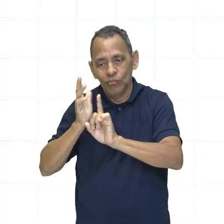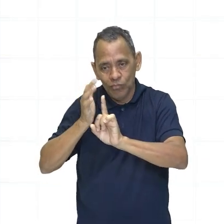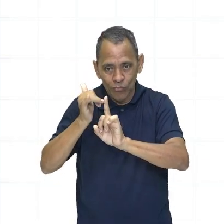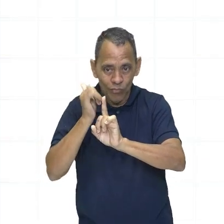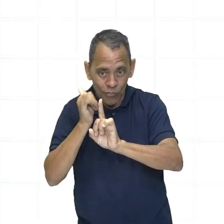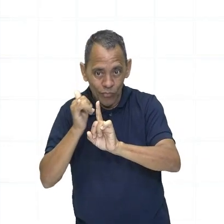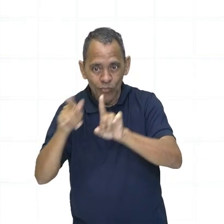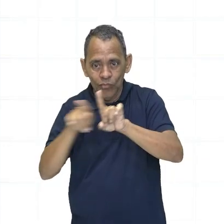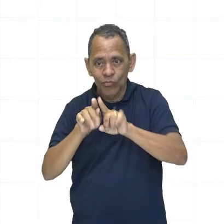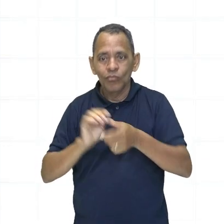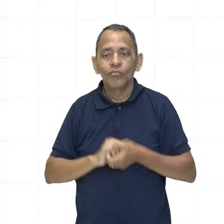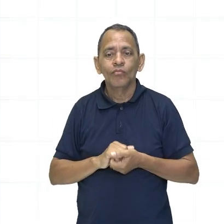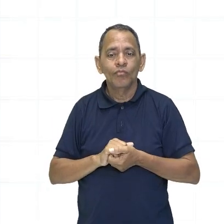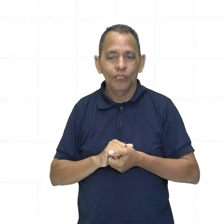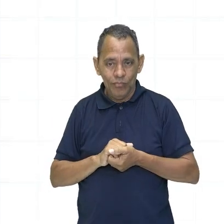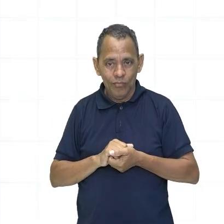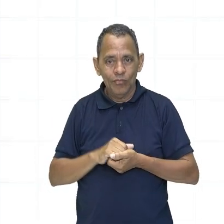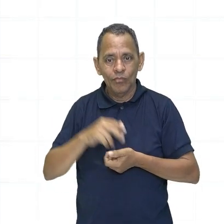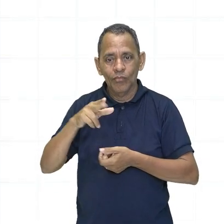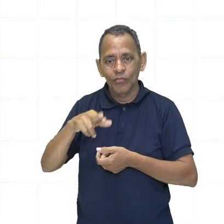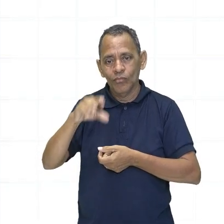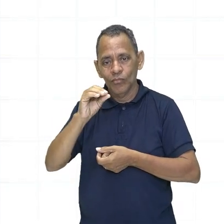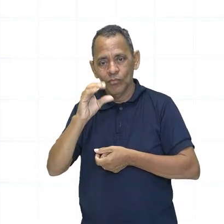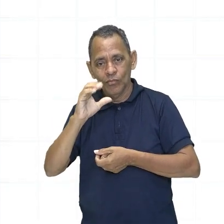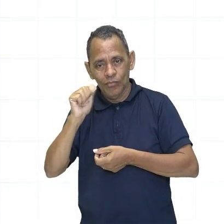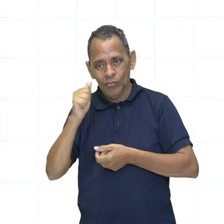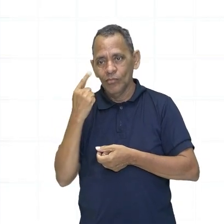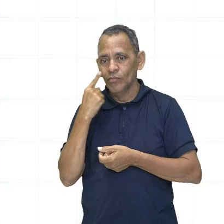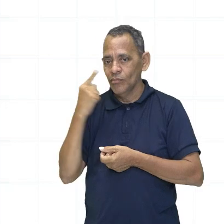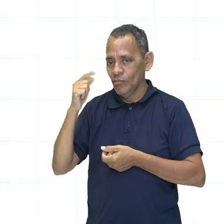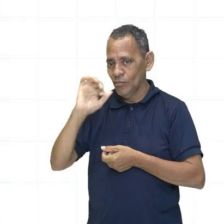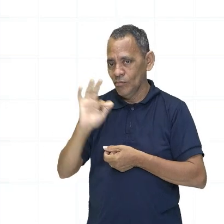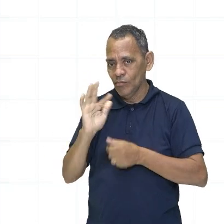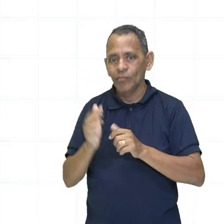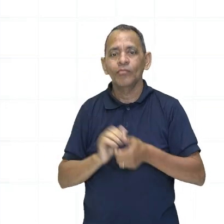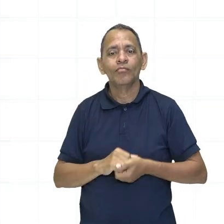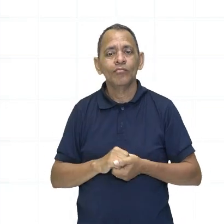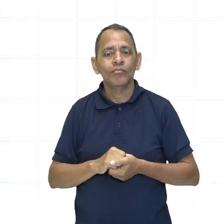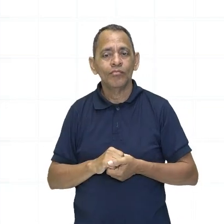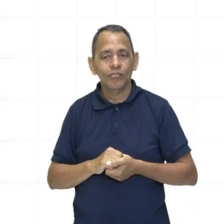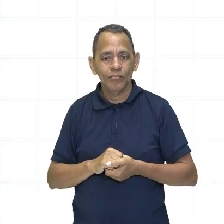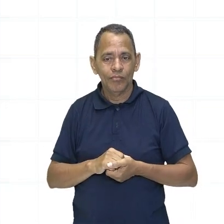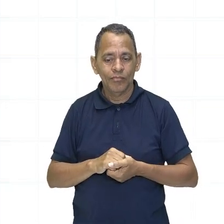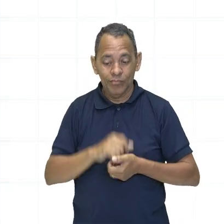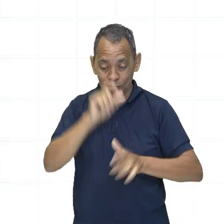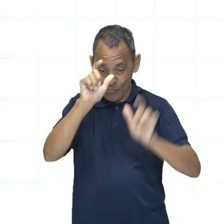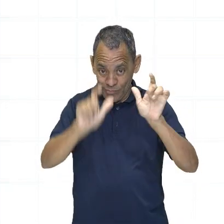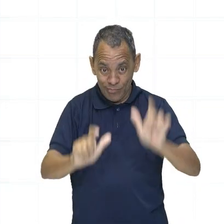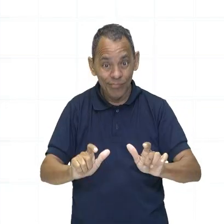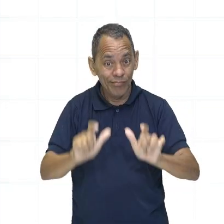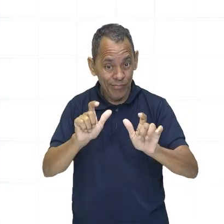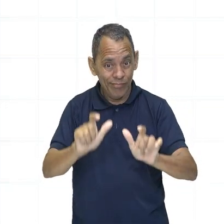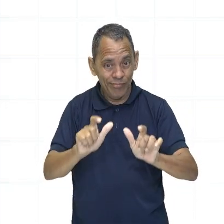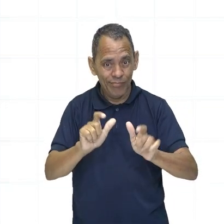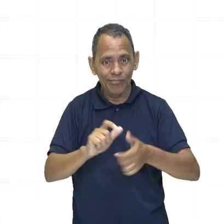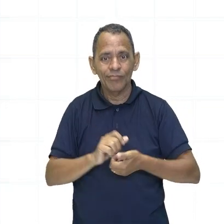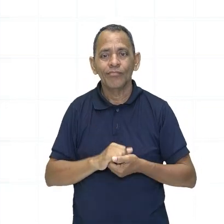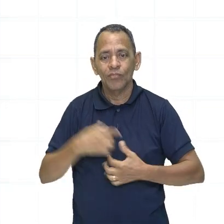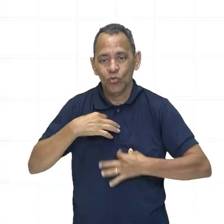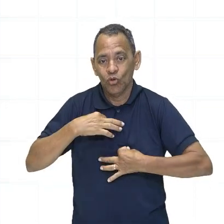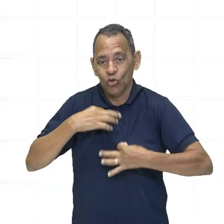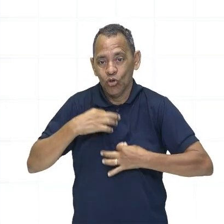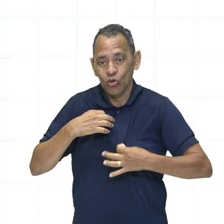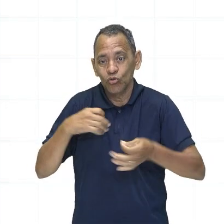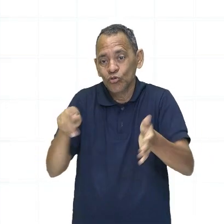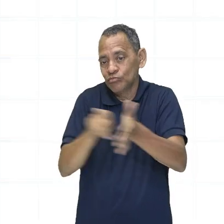uma imagem de um casal caracterizado com essas roupas típicas de festa junina.